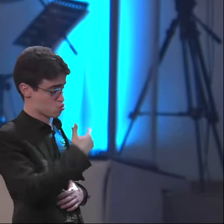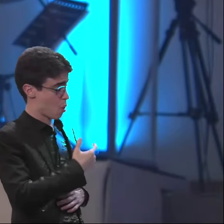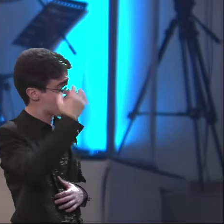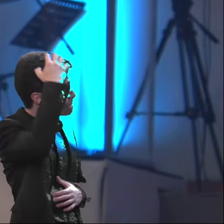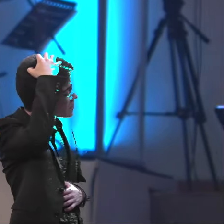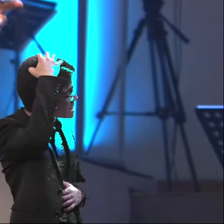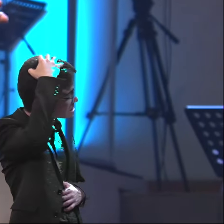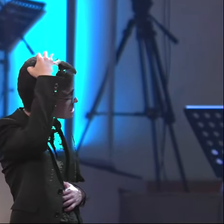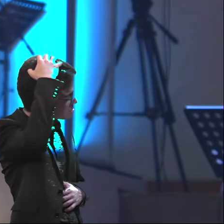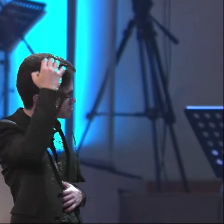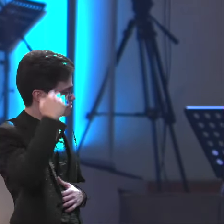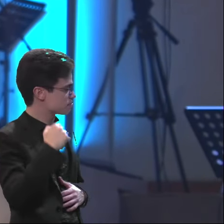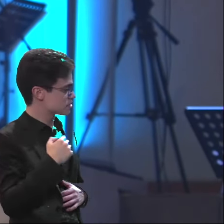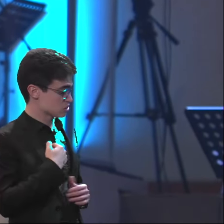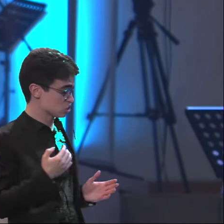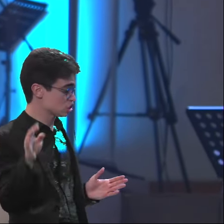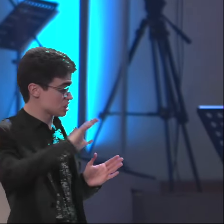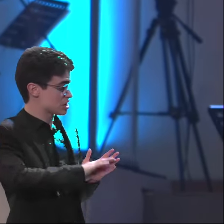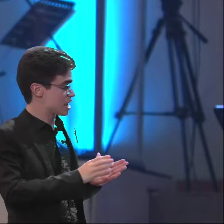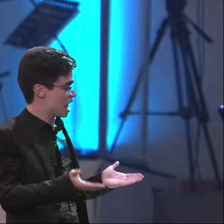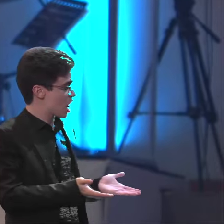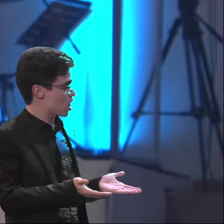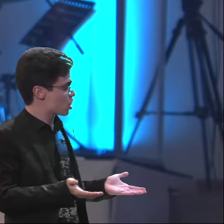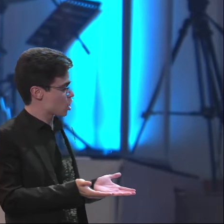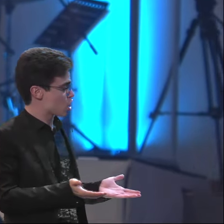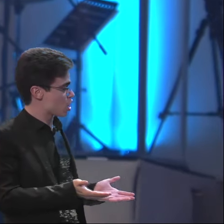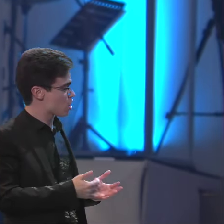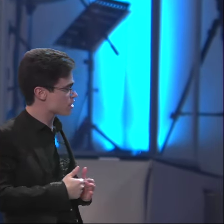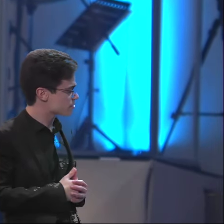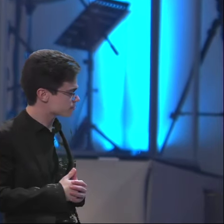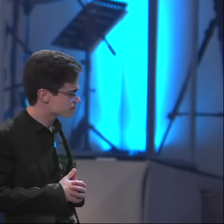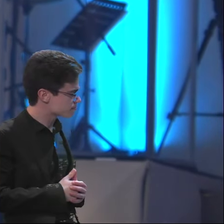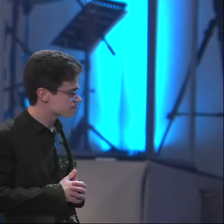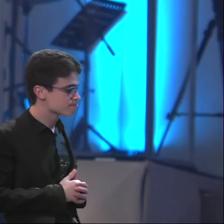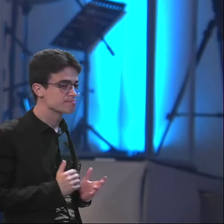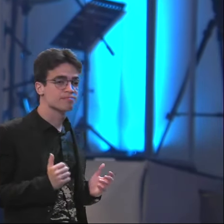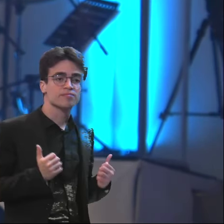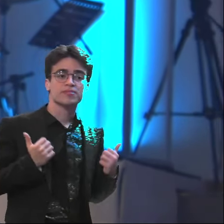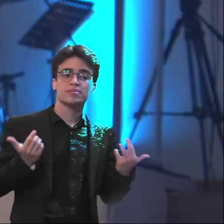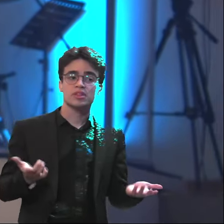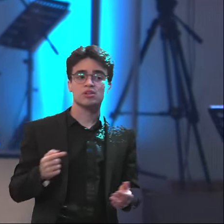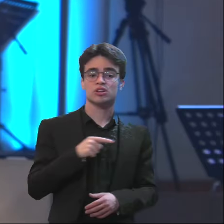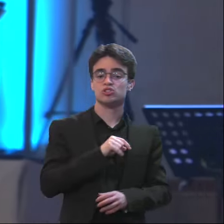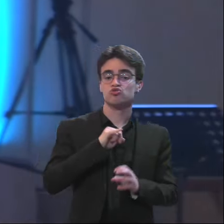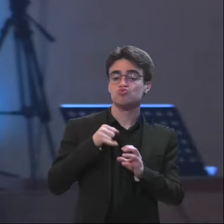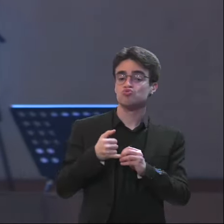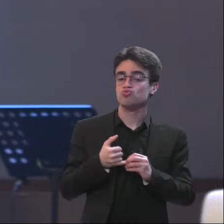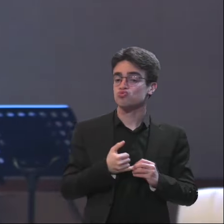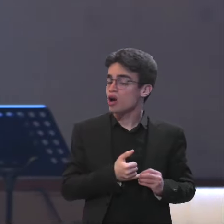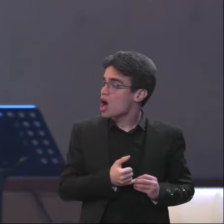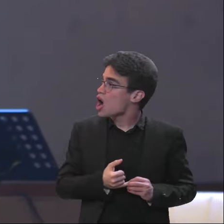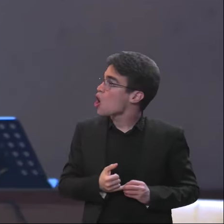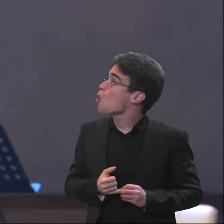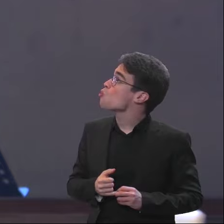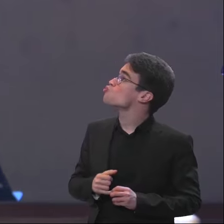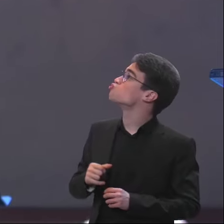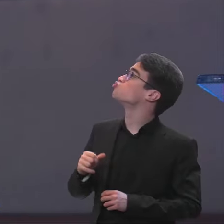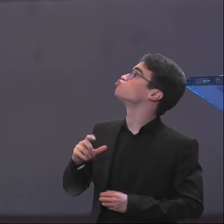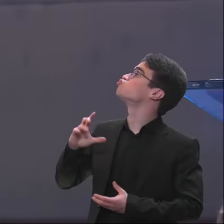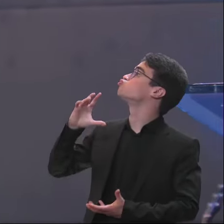Eu acabei de chegar. E naquele momento, ele entende coisas que não era capaz